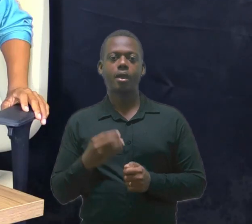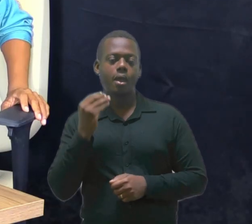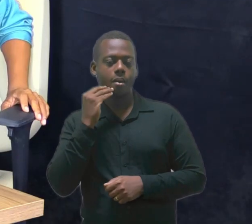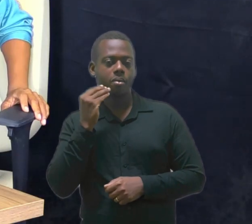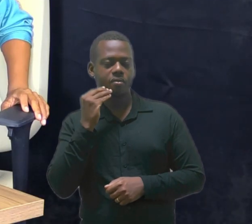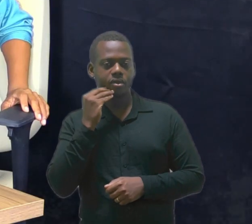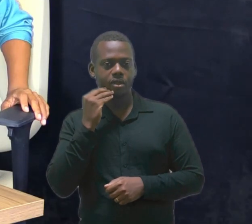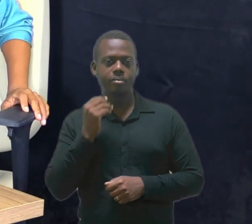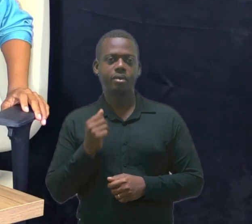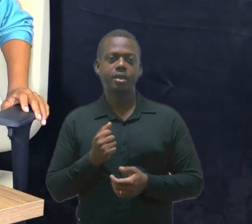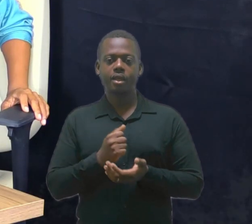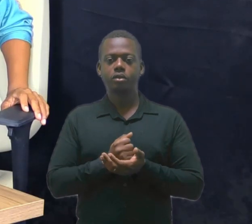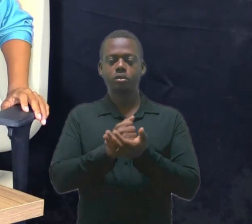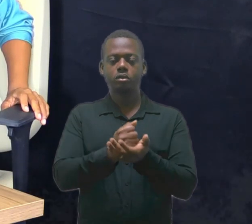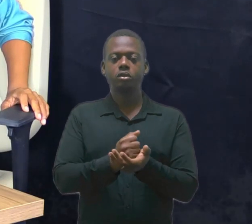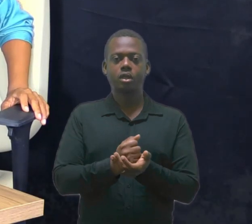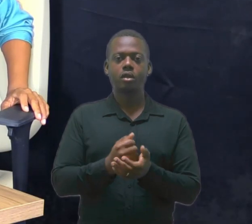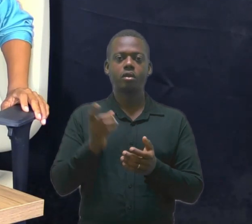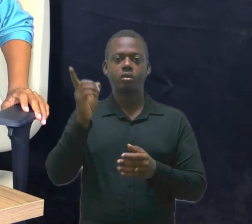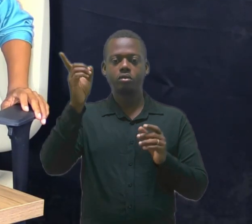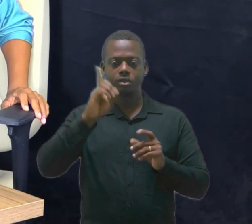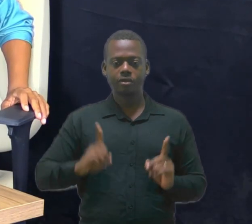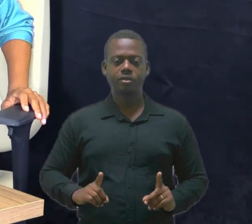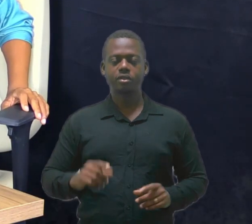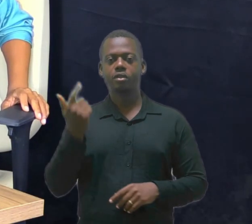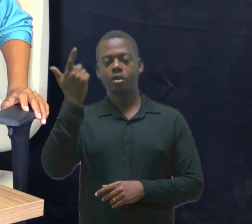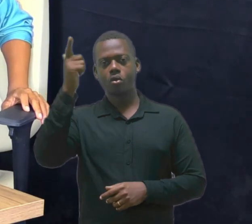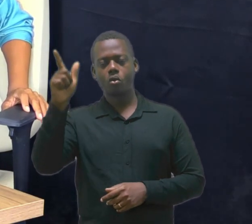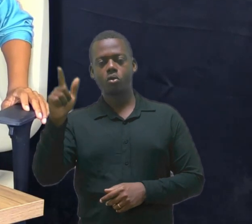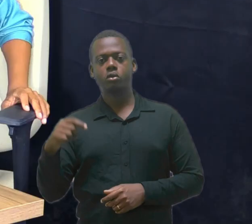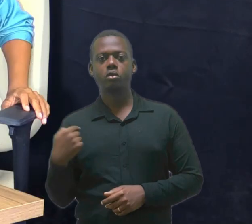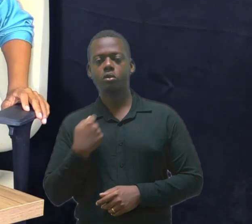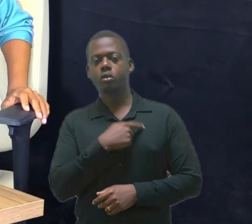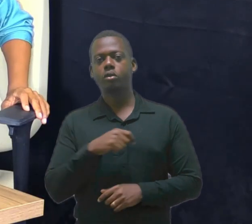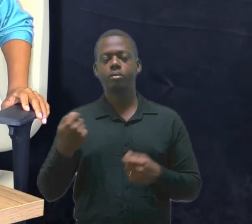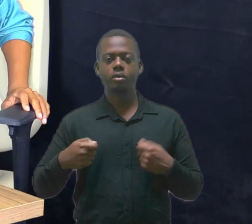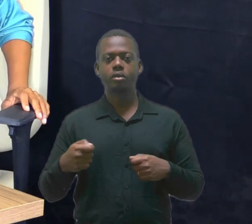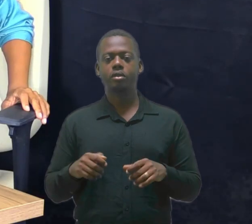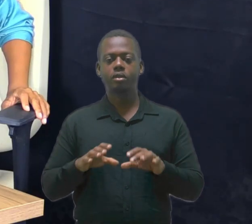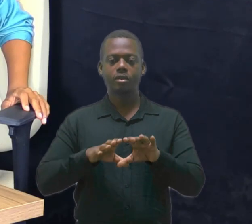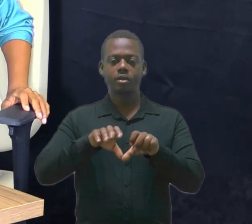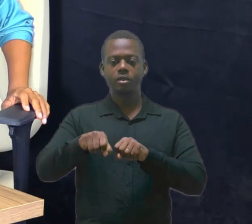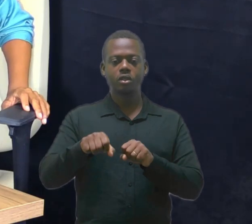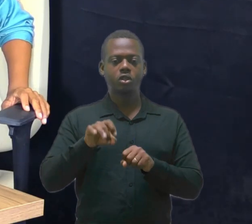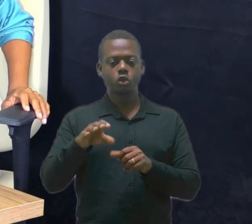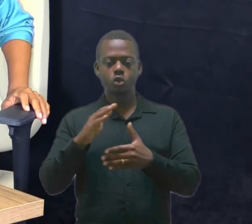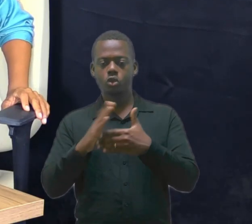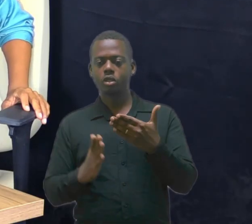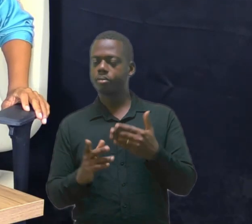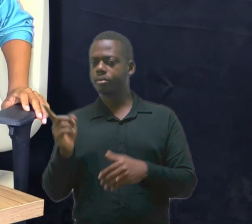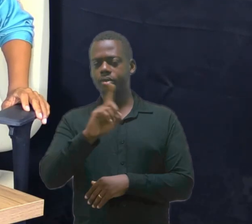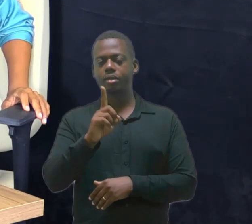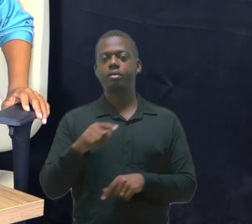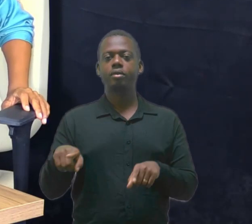com as outras categorias de deficiência, nós precisamos de formação também, não só na área de Libras, mas também na área